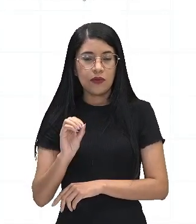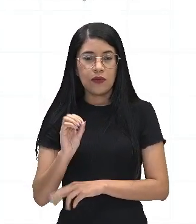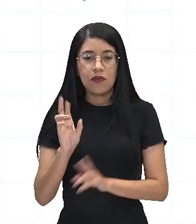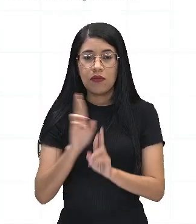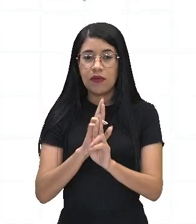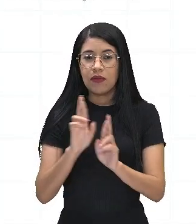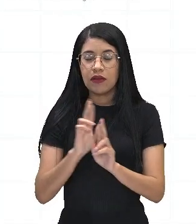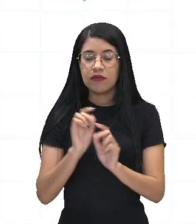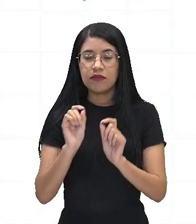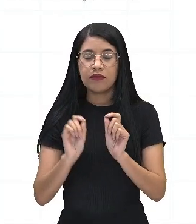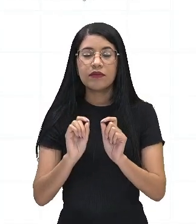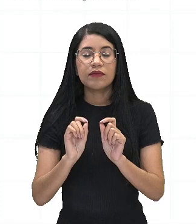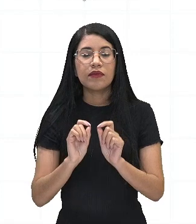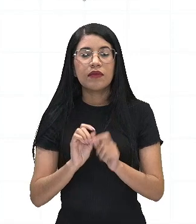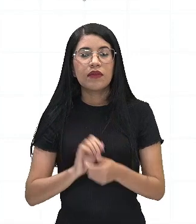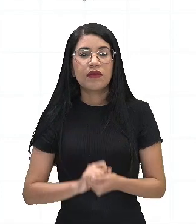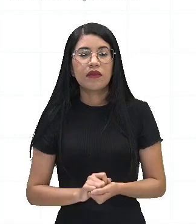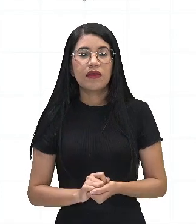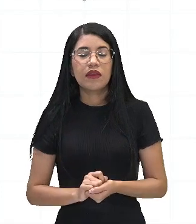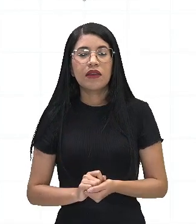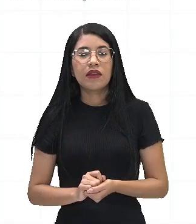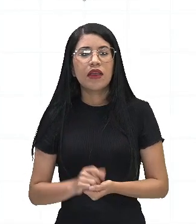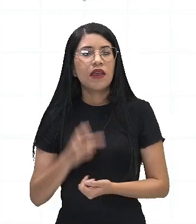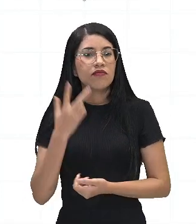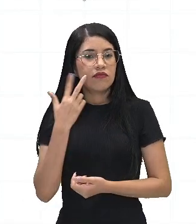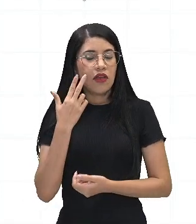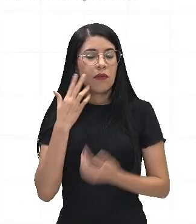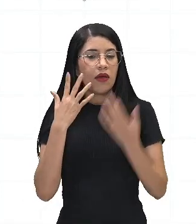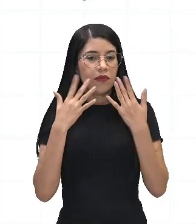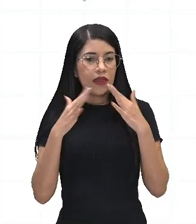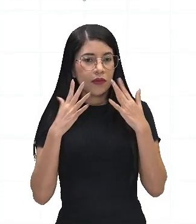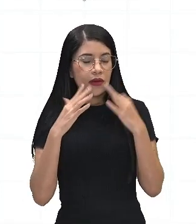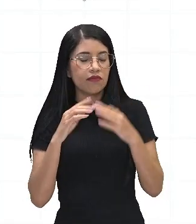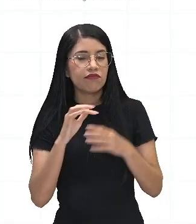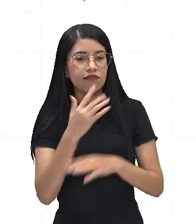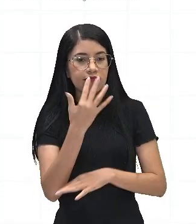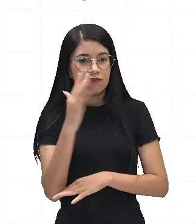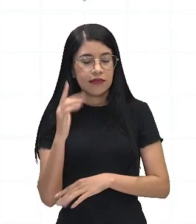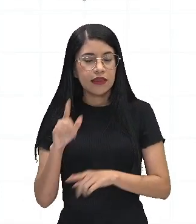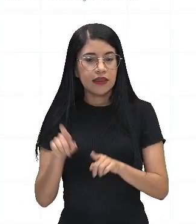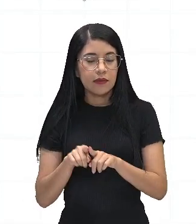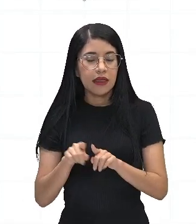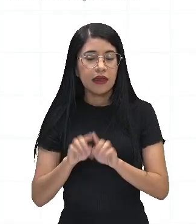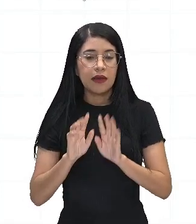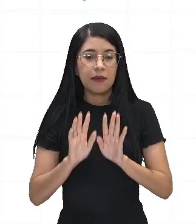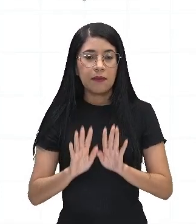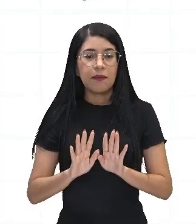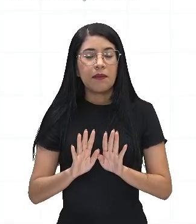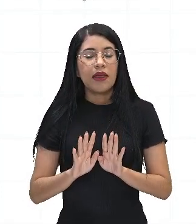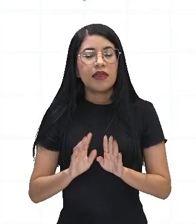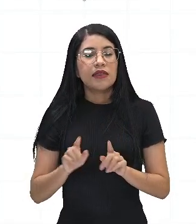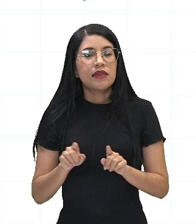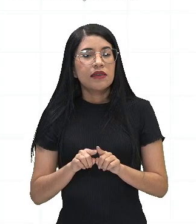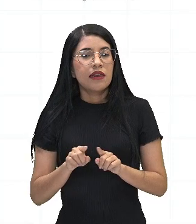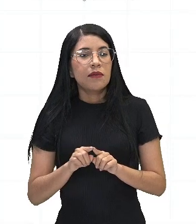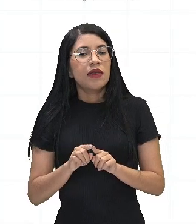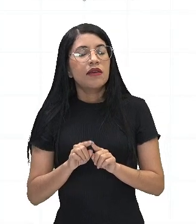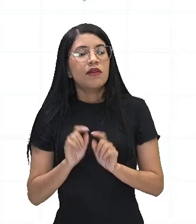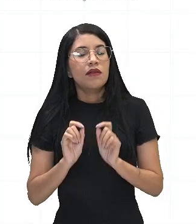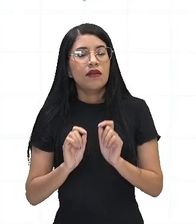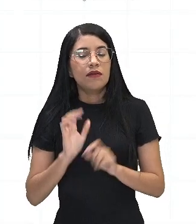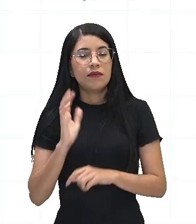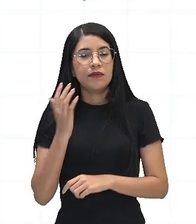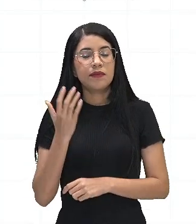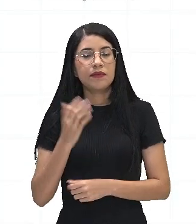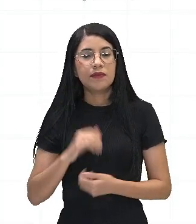com esse fenômeno que é natural, tá? É importante que vocês saibam que o El Niño é um fenômeno